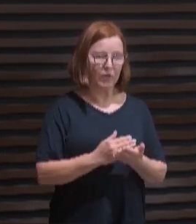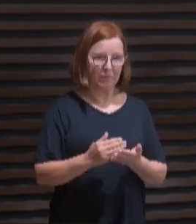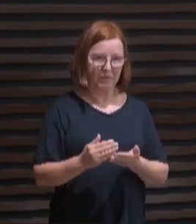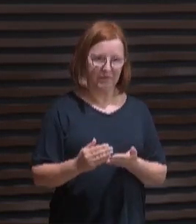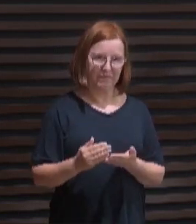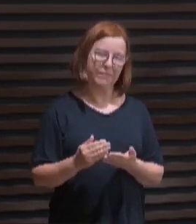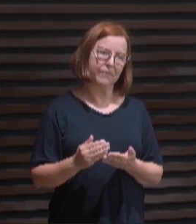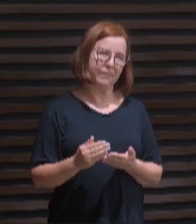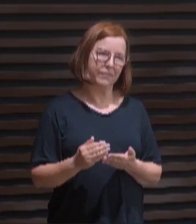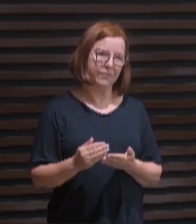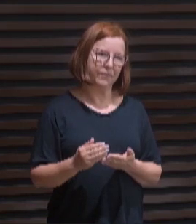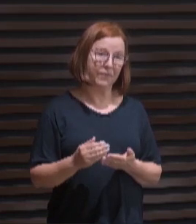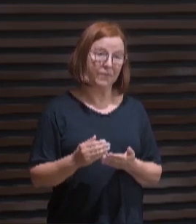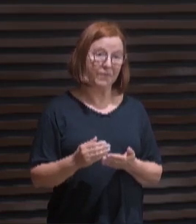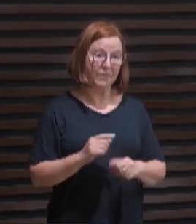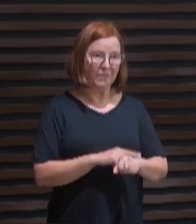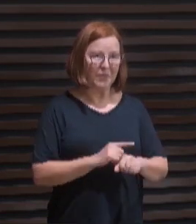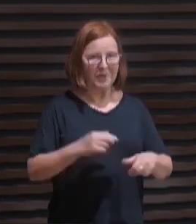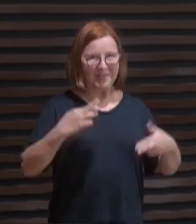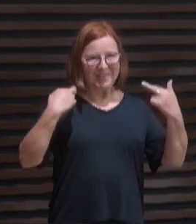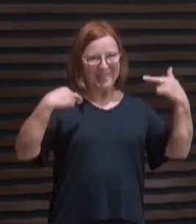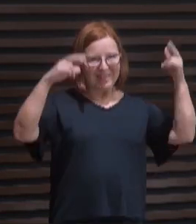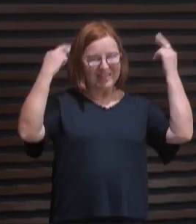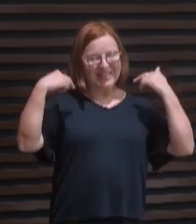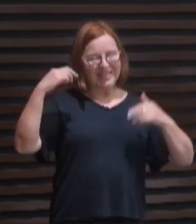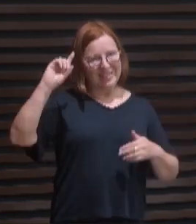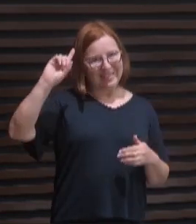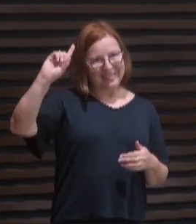quando o Cordeiro de Deus